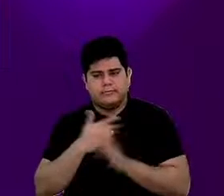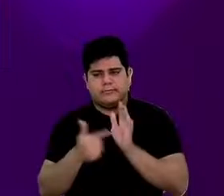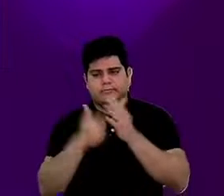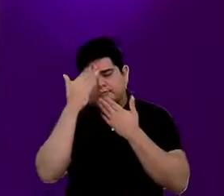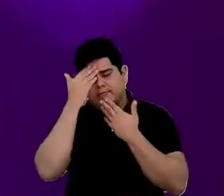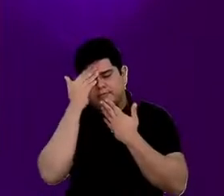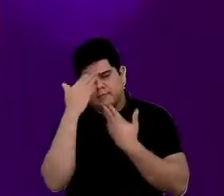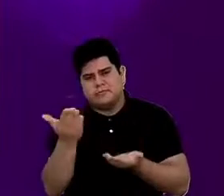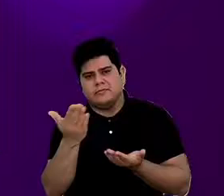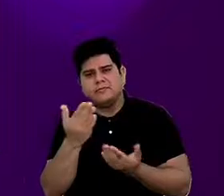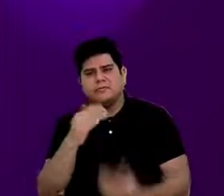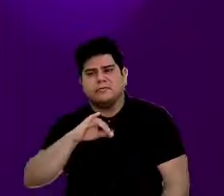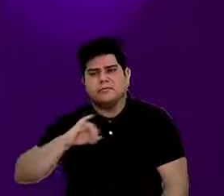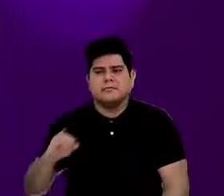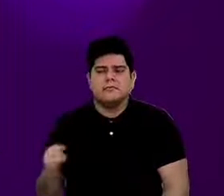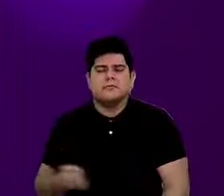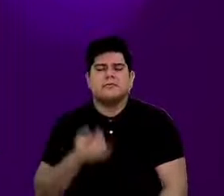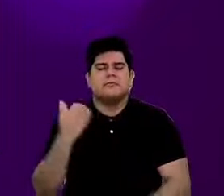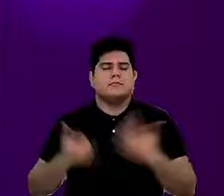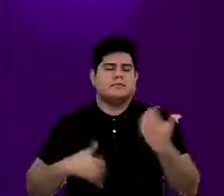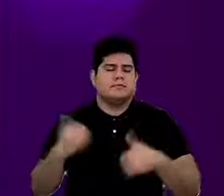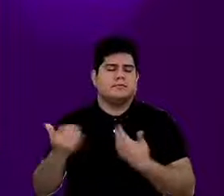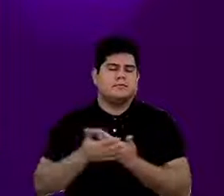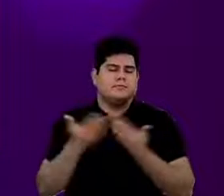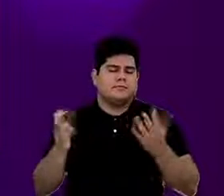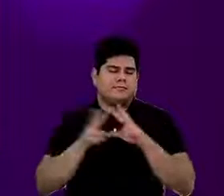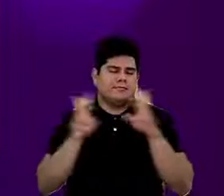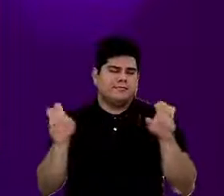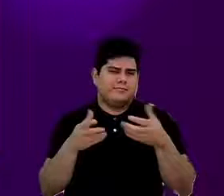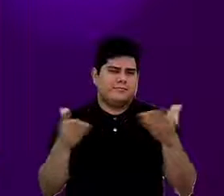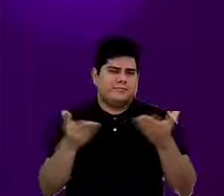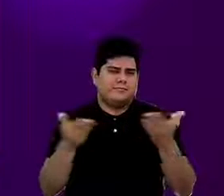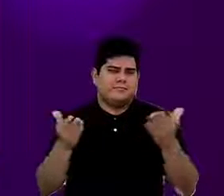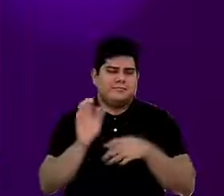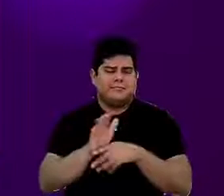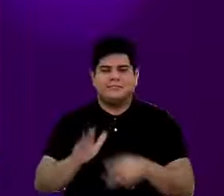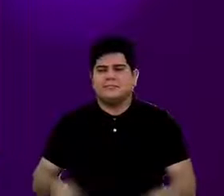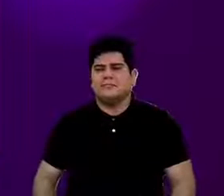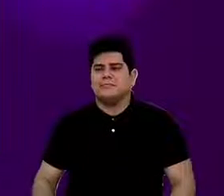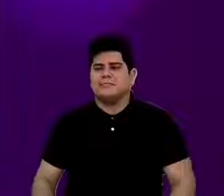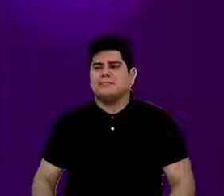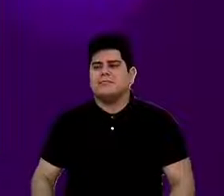obrigado pela oportunidade de falar sobre esse tópico hoje, nessa tarde.